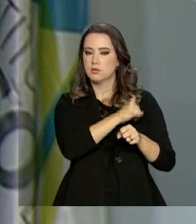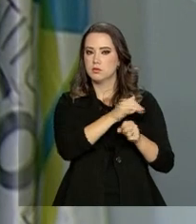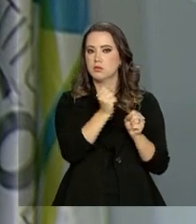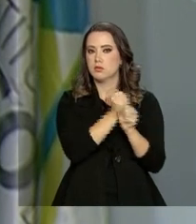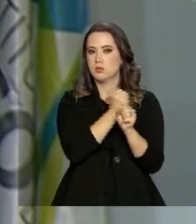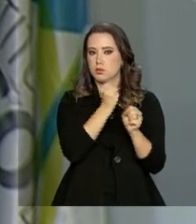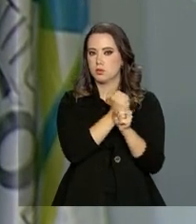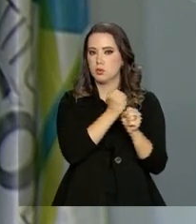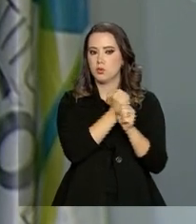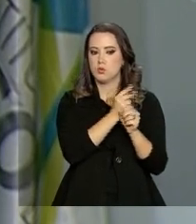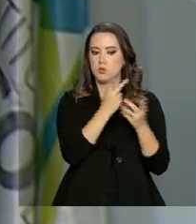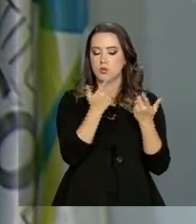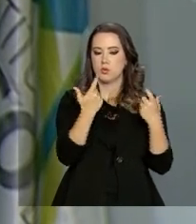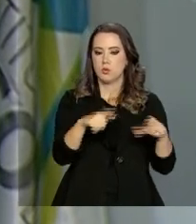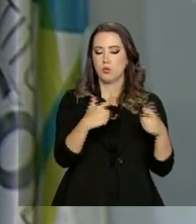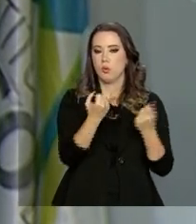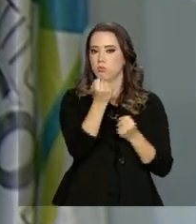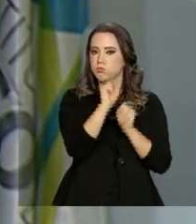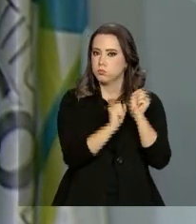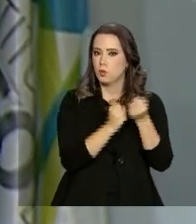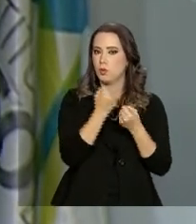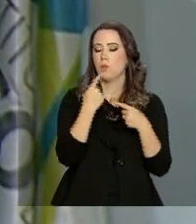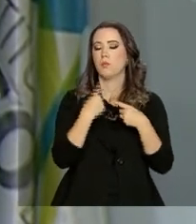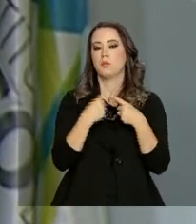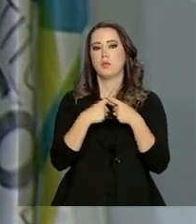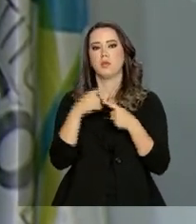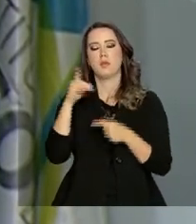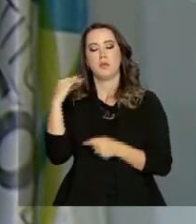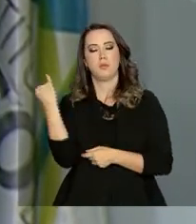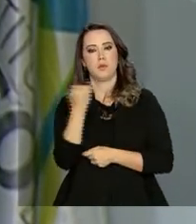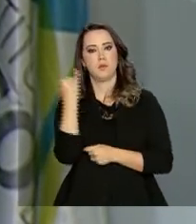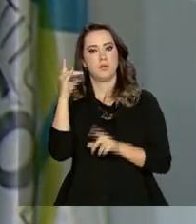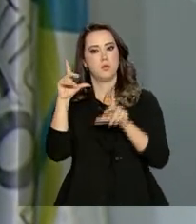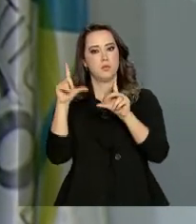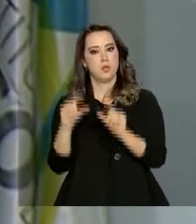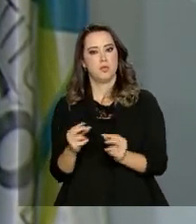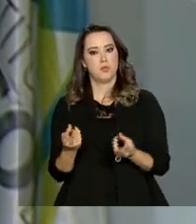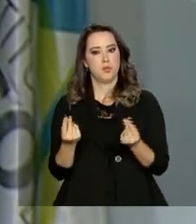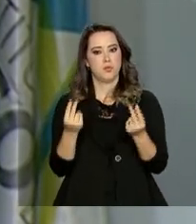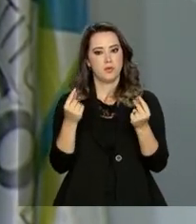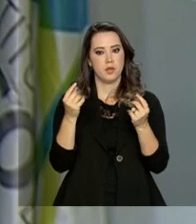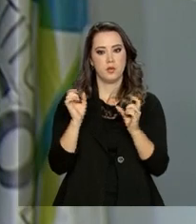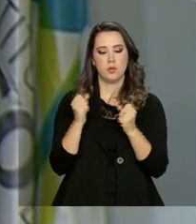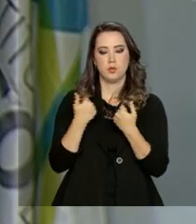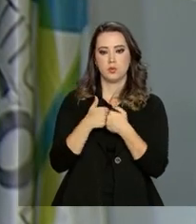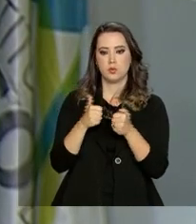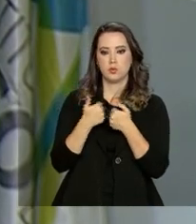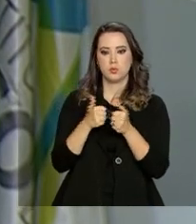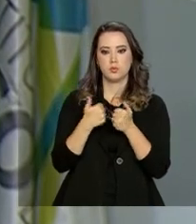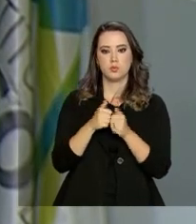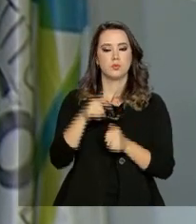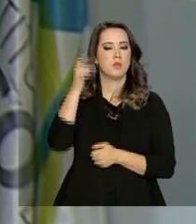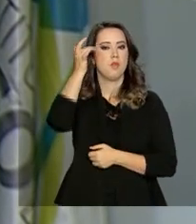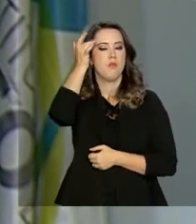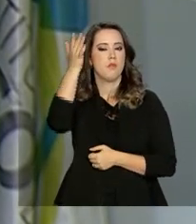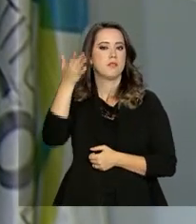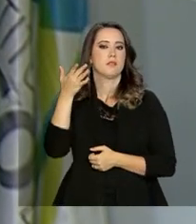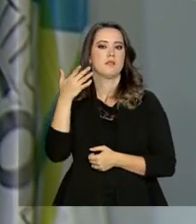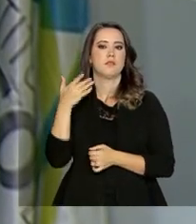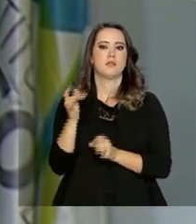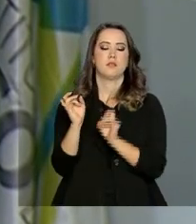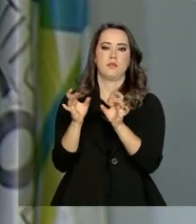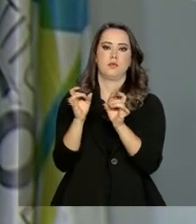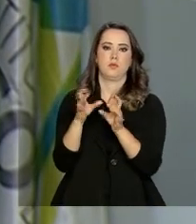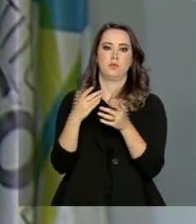que a medida fundamental para diminuir os custos de transporte para facilitar o